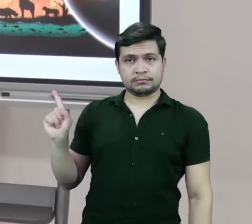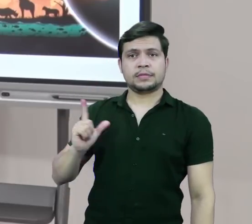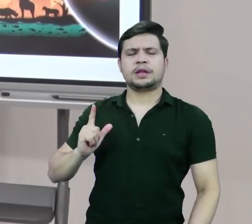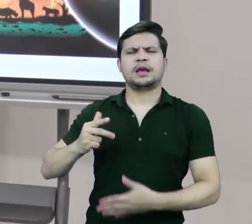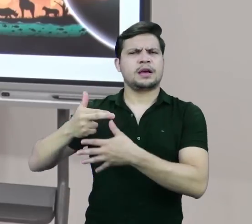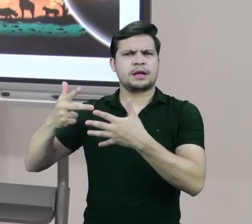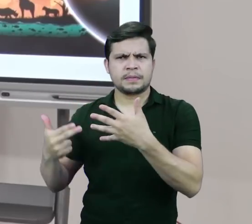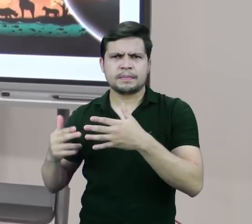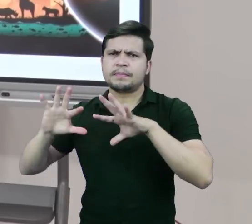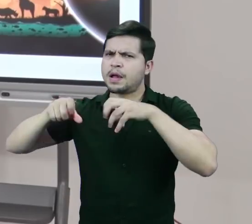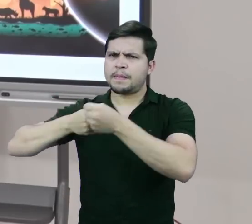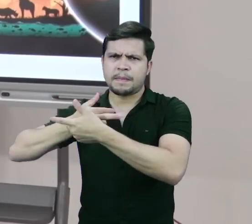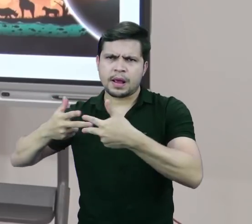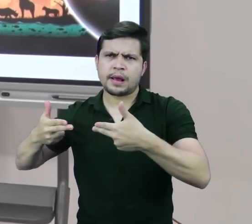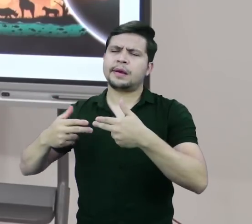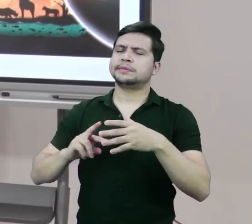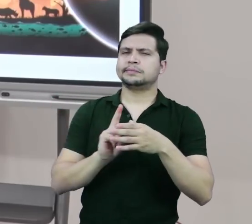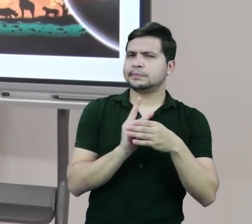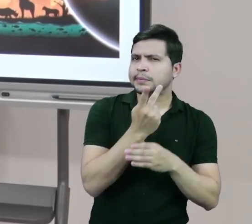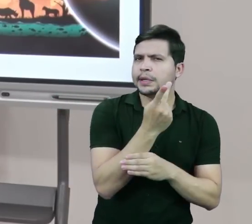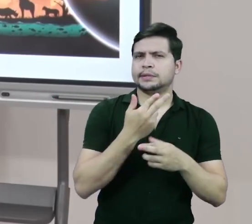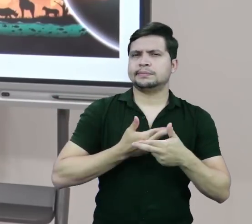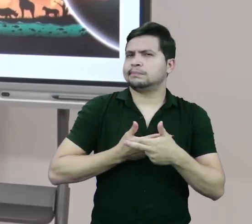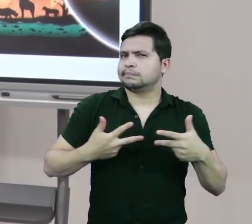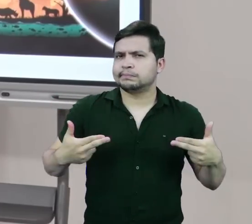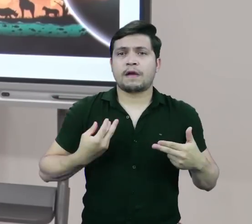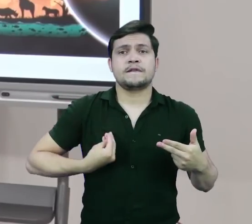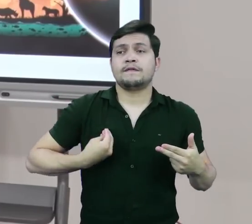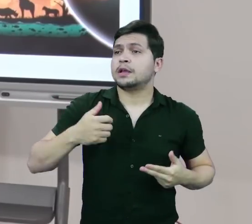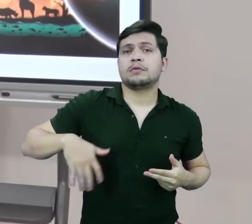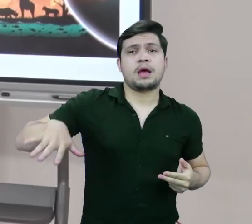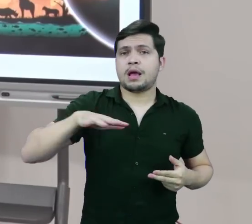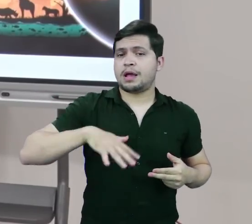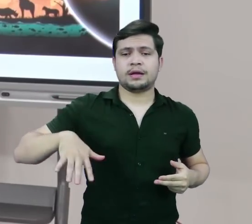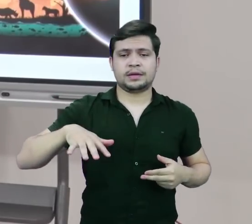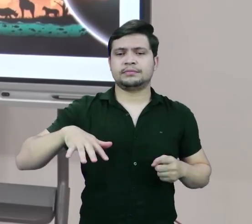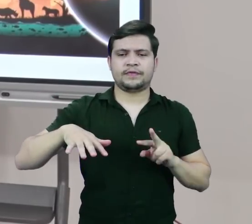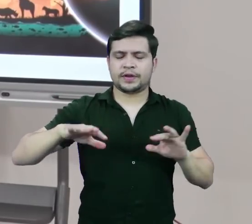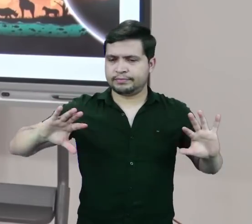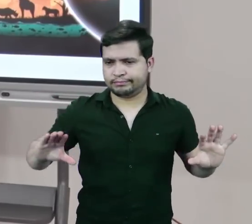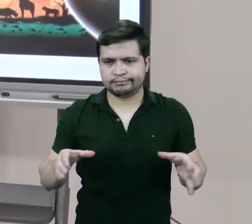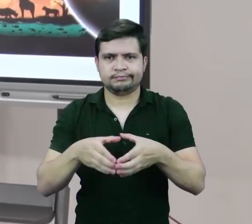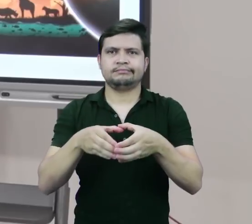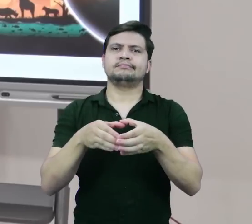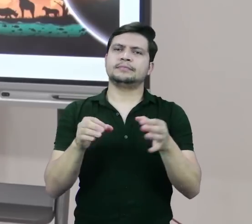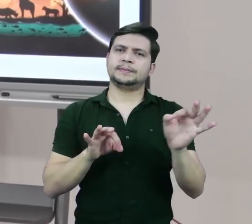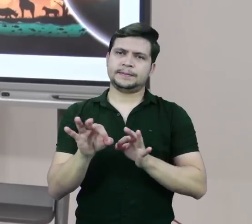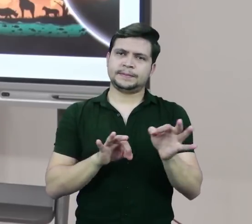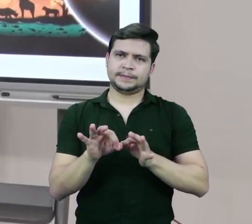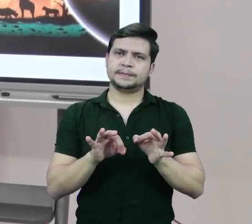animais, de plantas, de seres vivos vivendo nessa comunidade, que vai formar esse ecossistema, né, essa